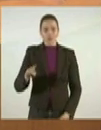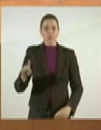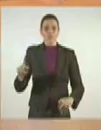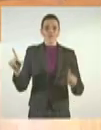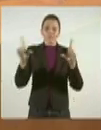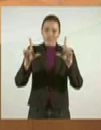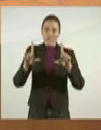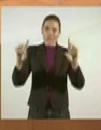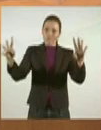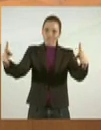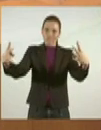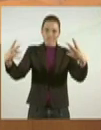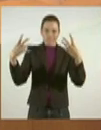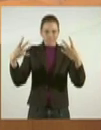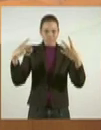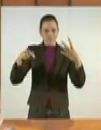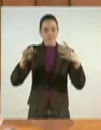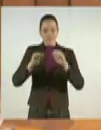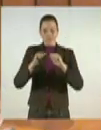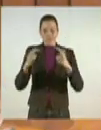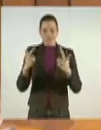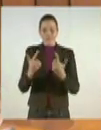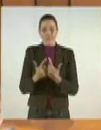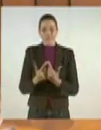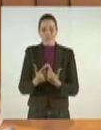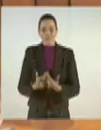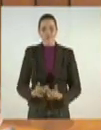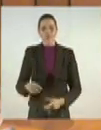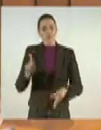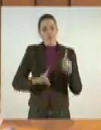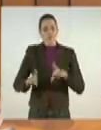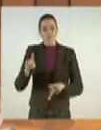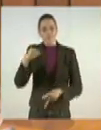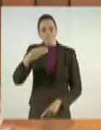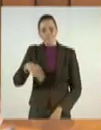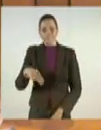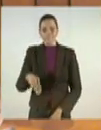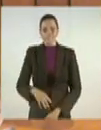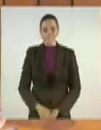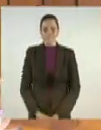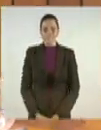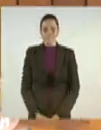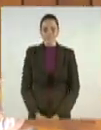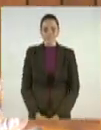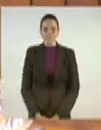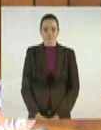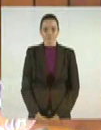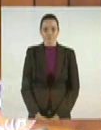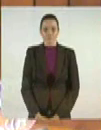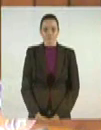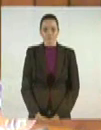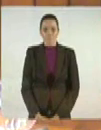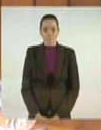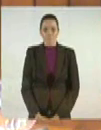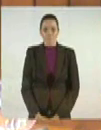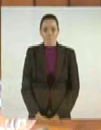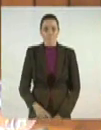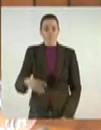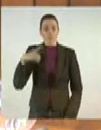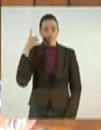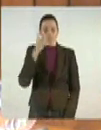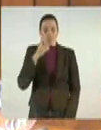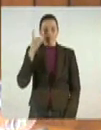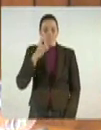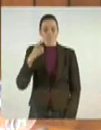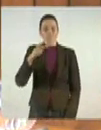através da TV Assembleia povo do Maranhão Nobre Deputado César Pires